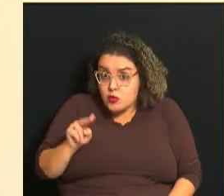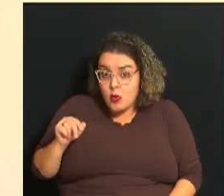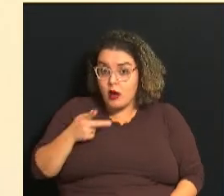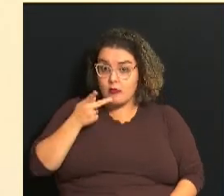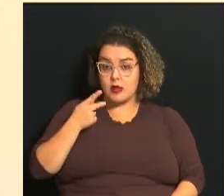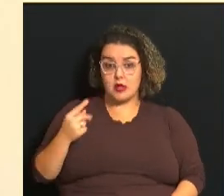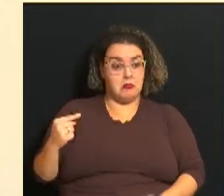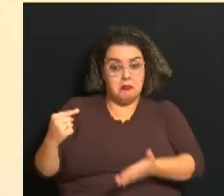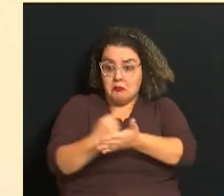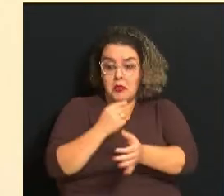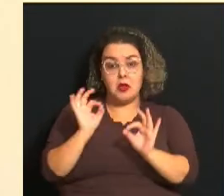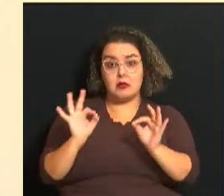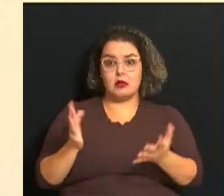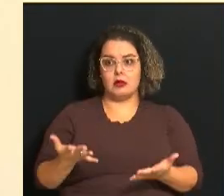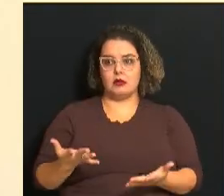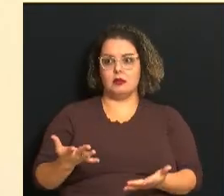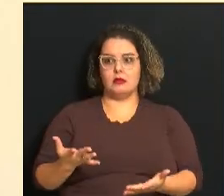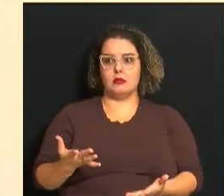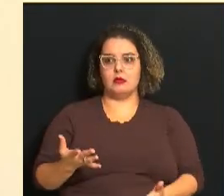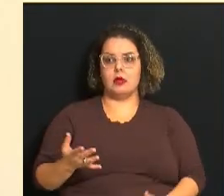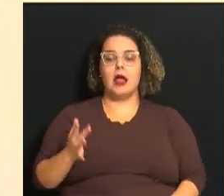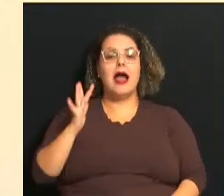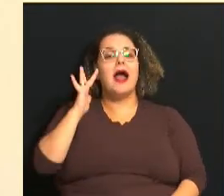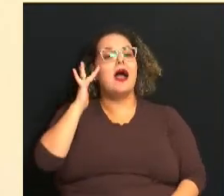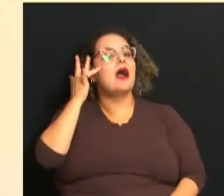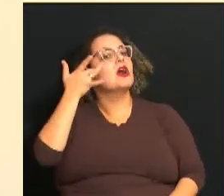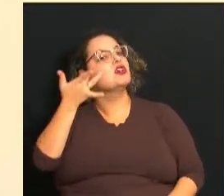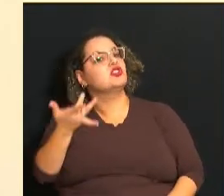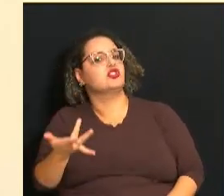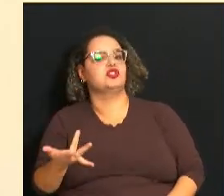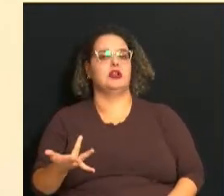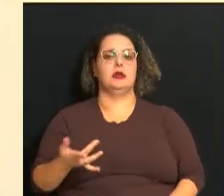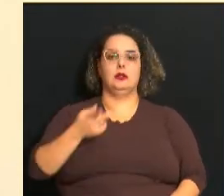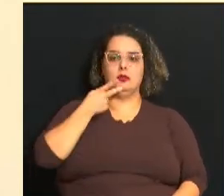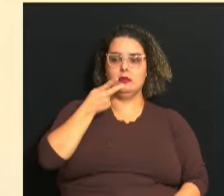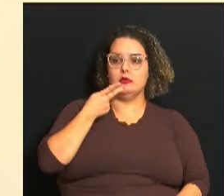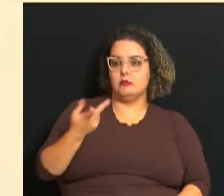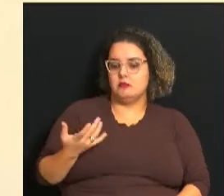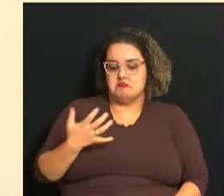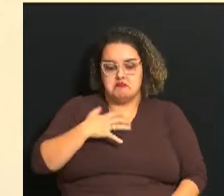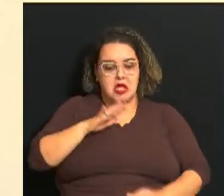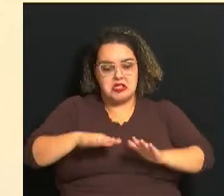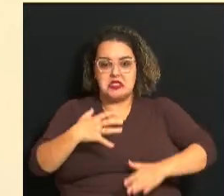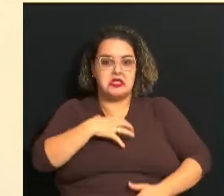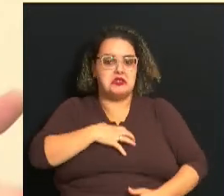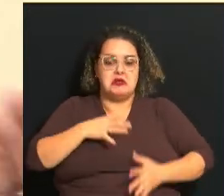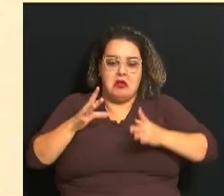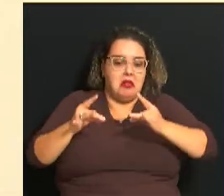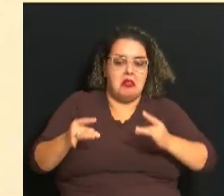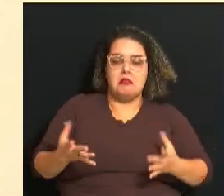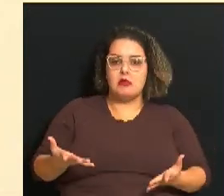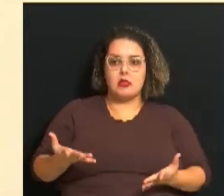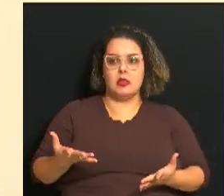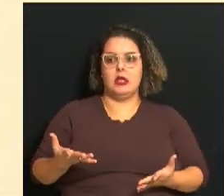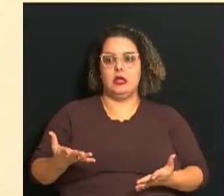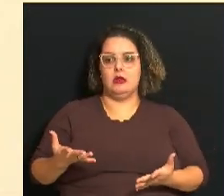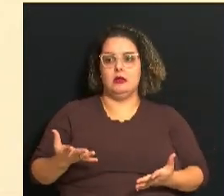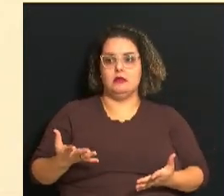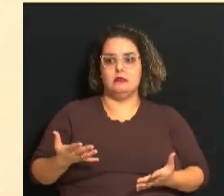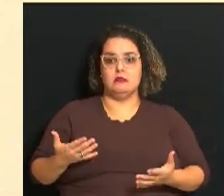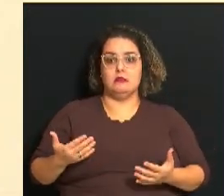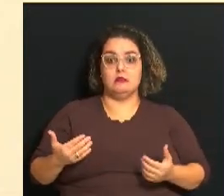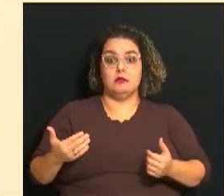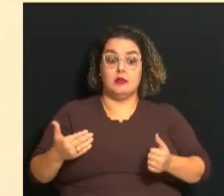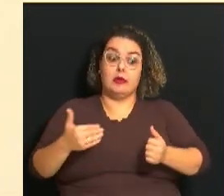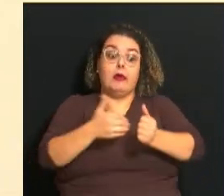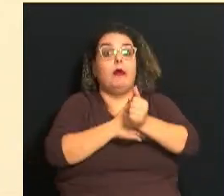então sugeriram que ele fosse por conta do trejeitos da de alguma um outro detalhe que é estigmatizante